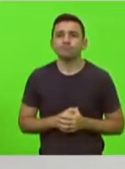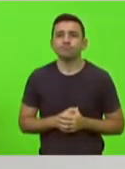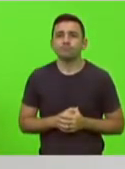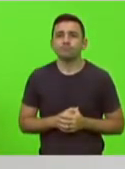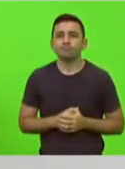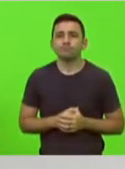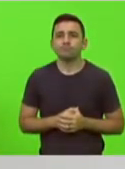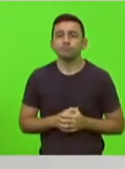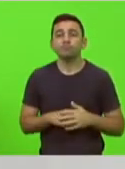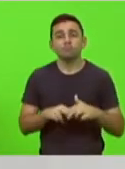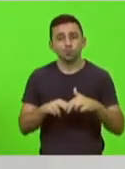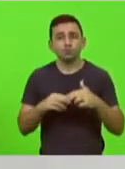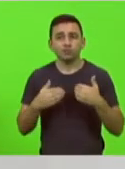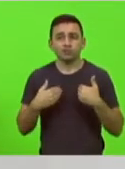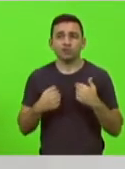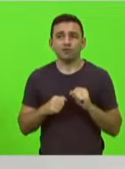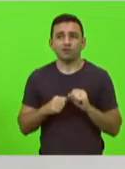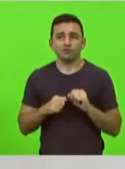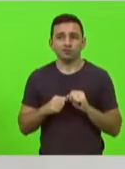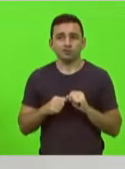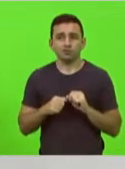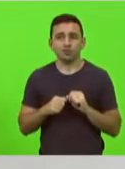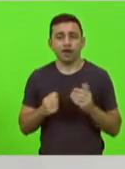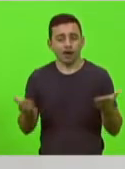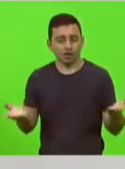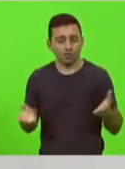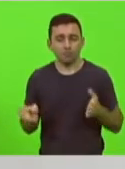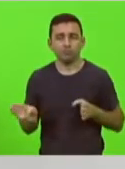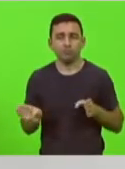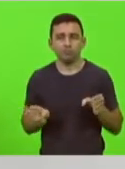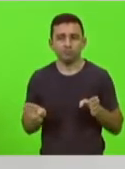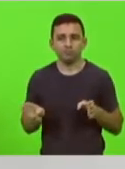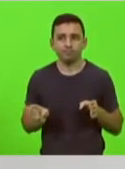Por isso que faço isso, neste momento. Né?